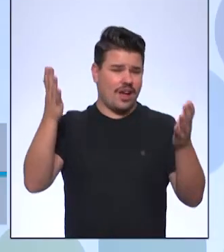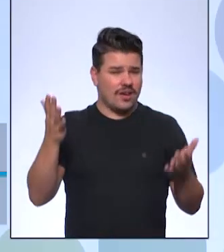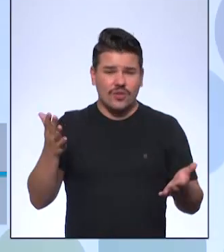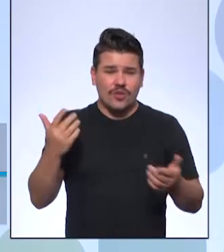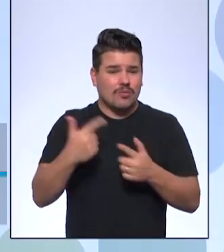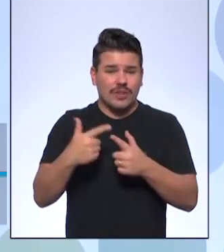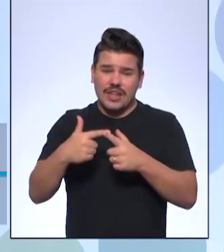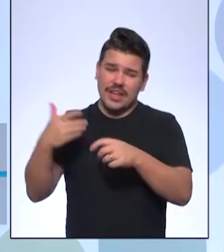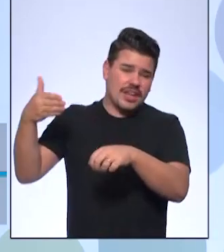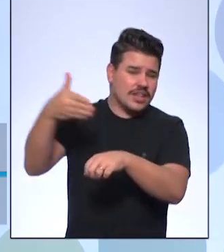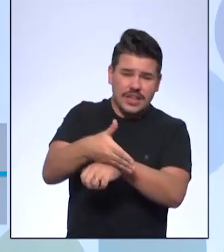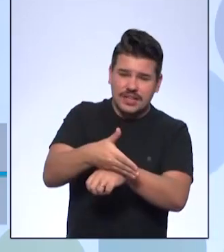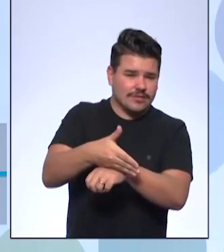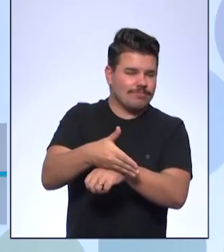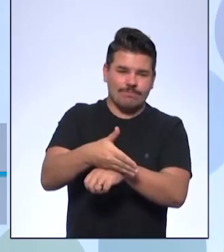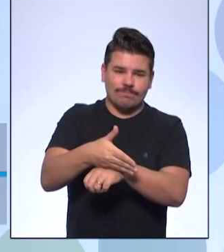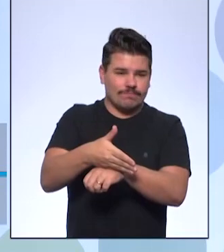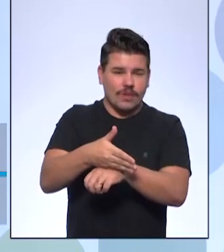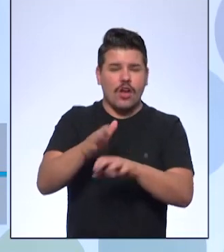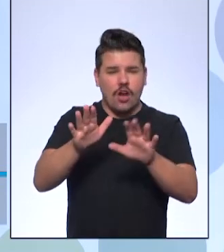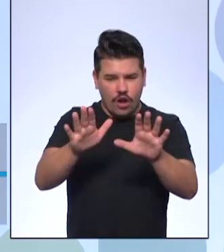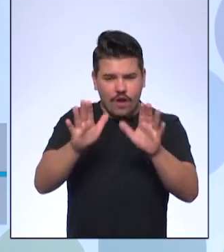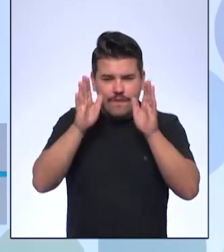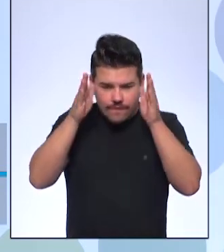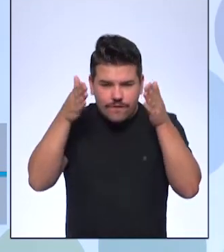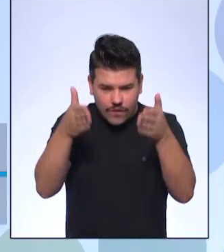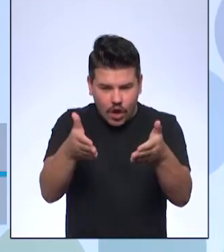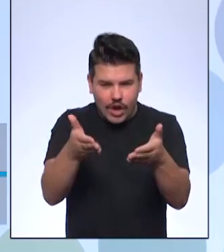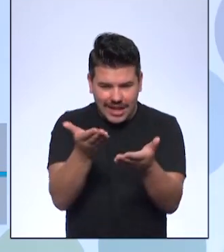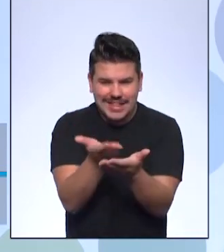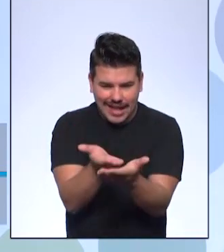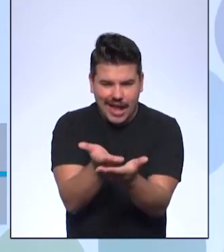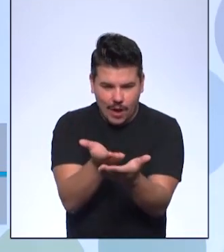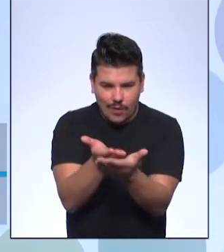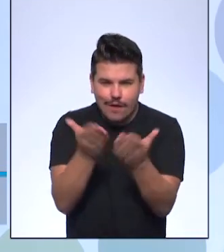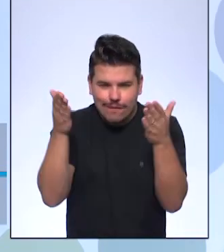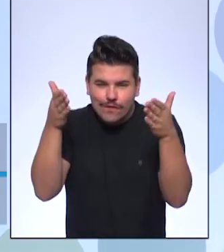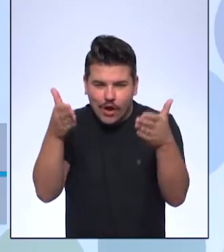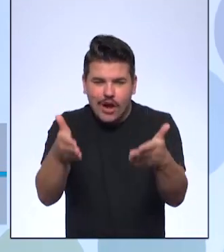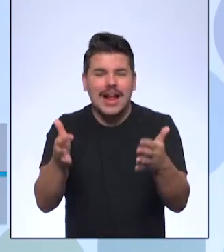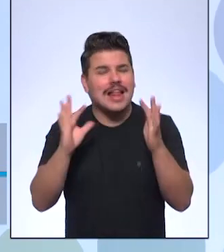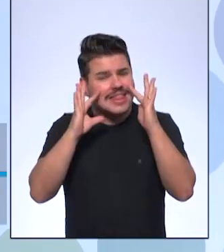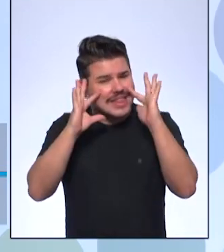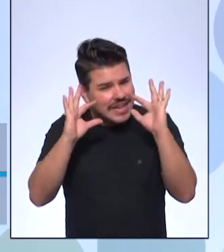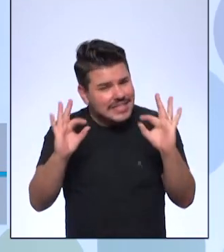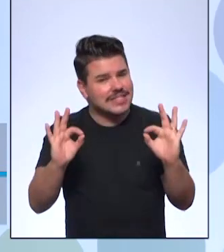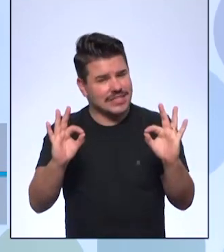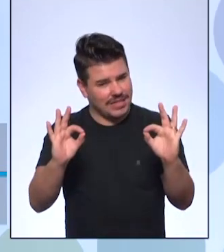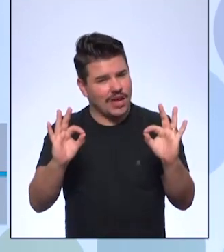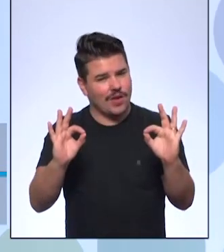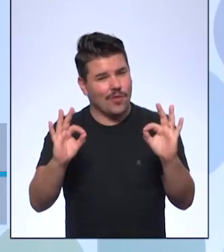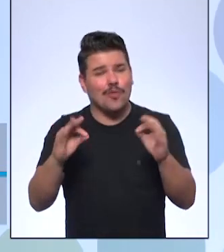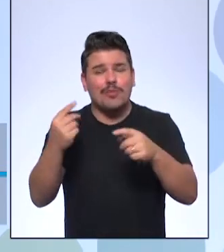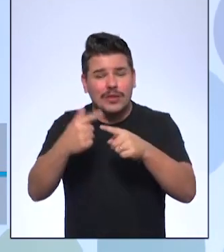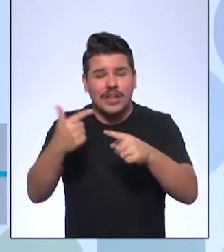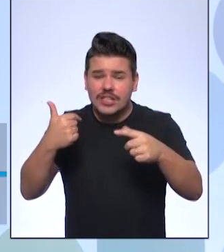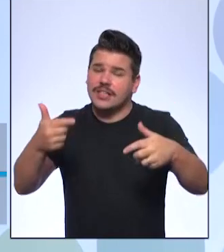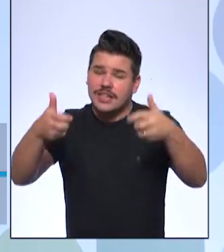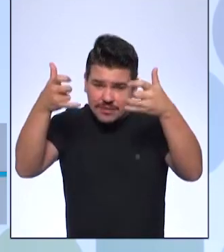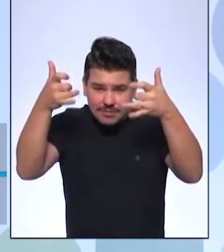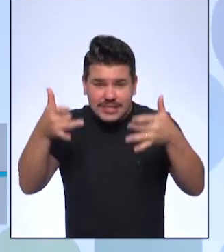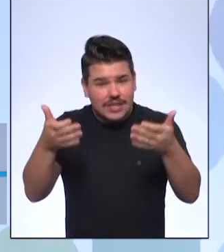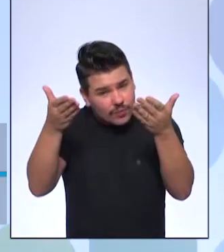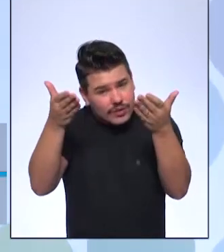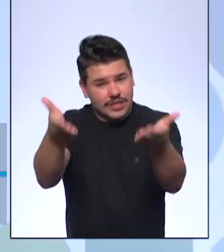conectados na aula. Galera, foca aqui na aula, presta atenção bastante no conteúdo, que a gente está falando exatamente daquilo que